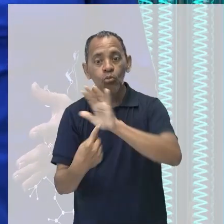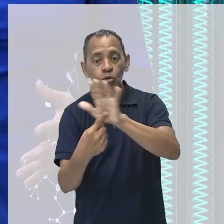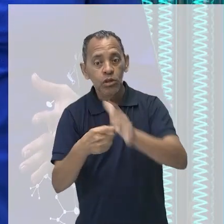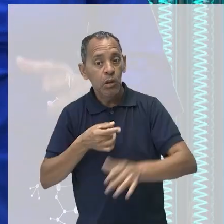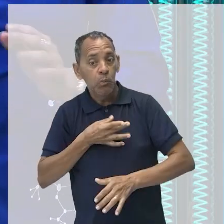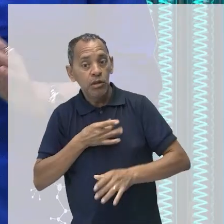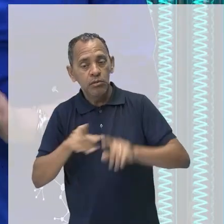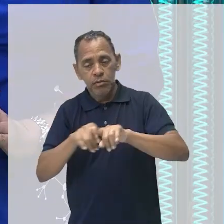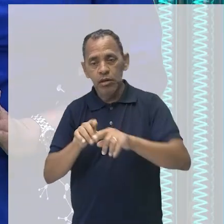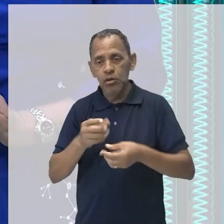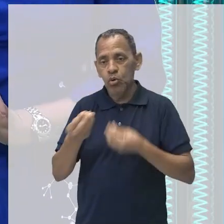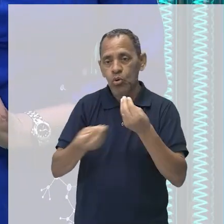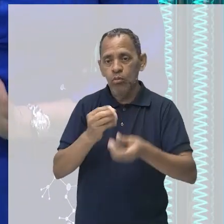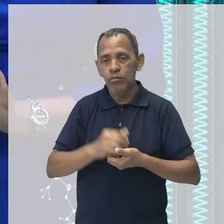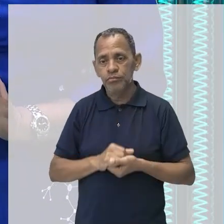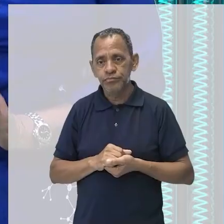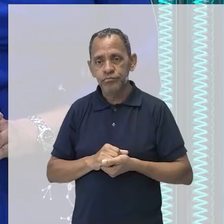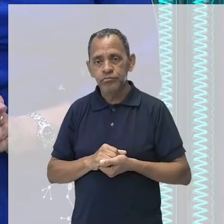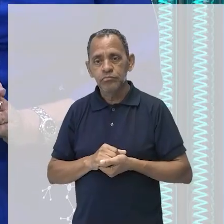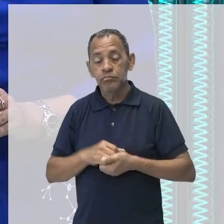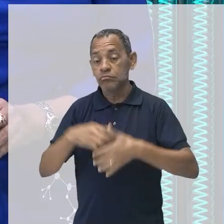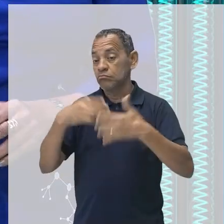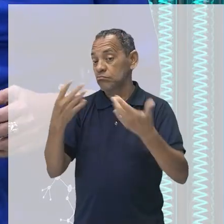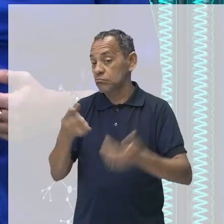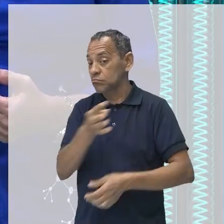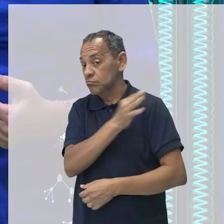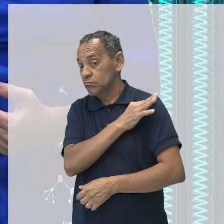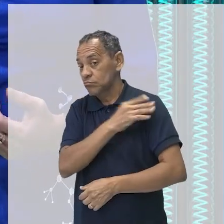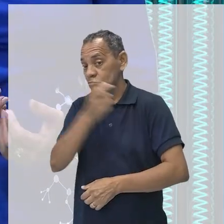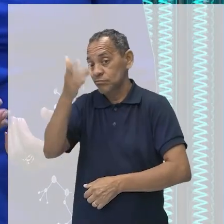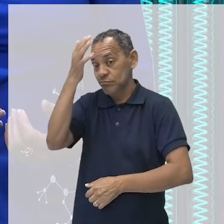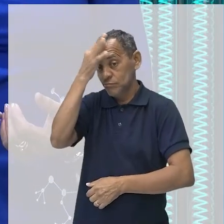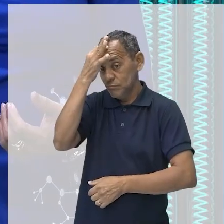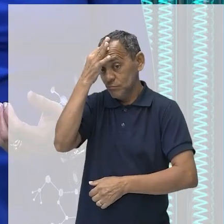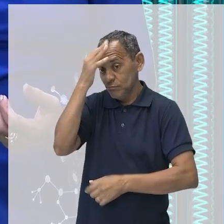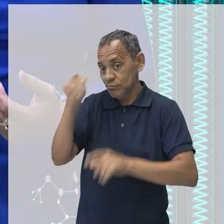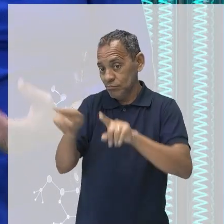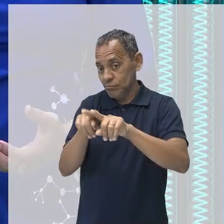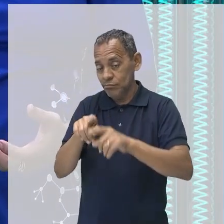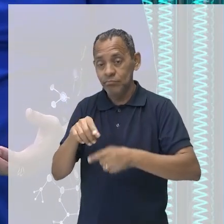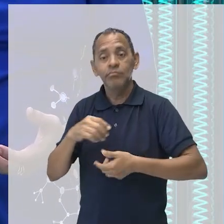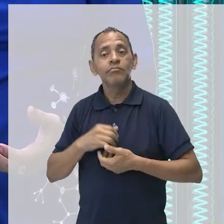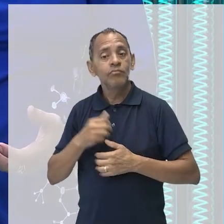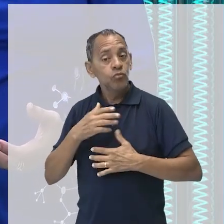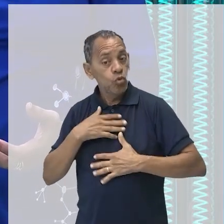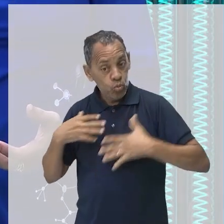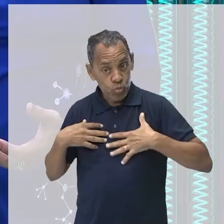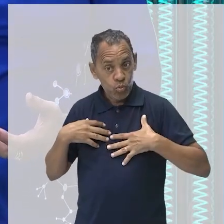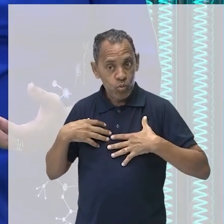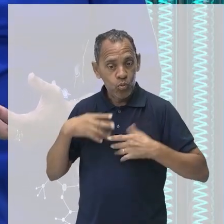que eles conseguiram? Então, com as técnicas da consciência corporal, o ator estuda